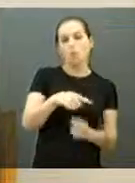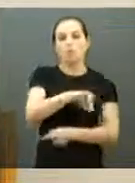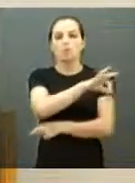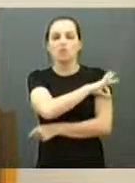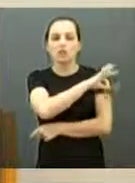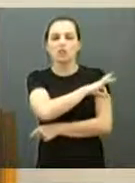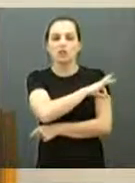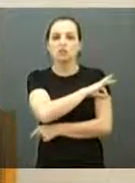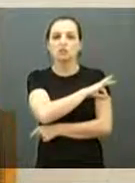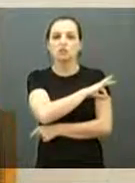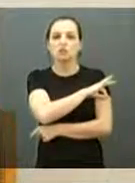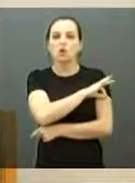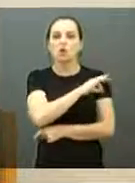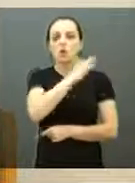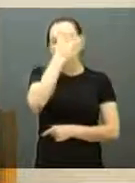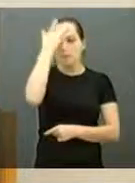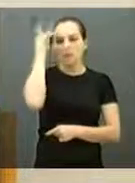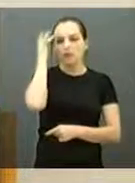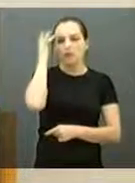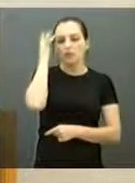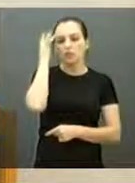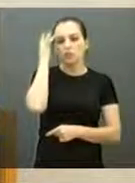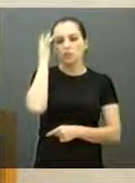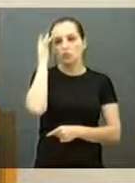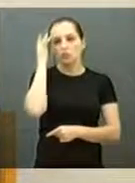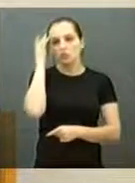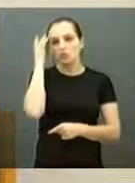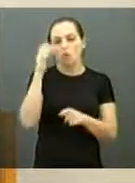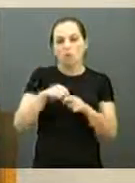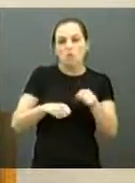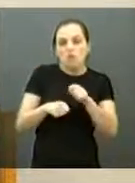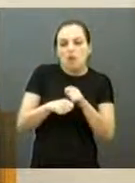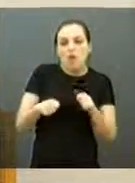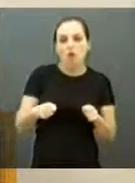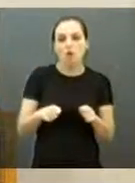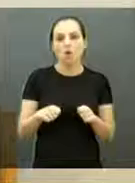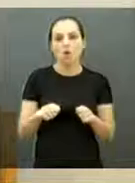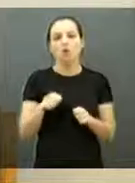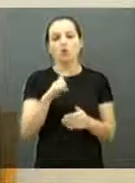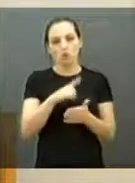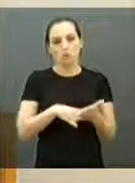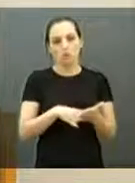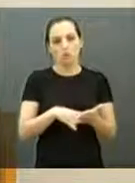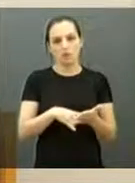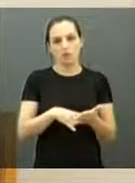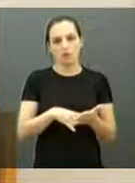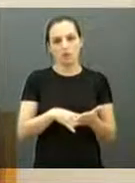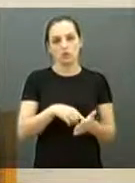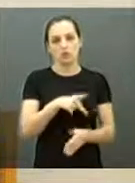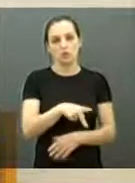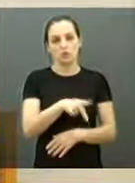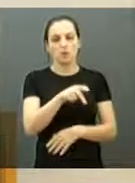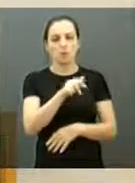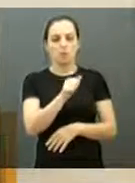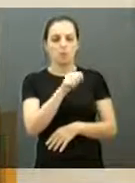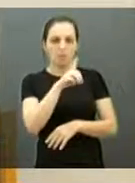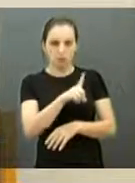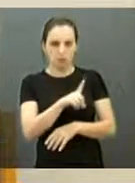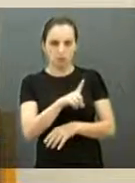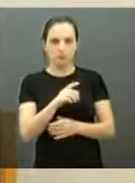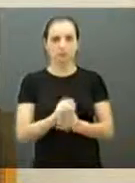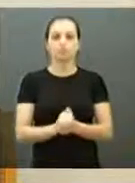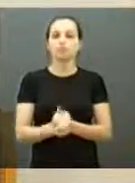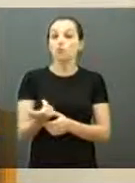prefeitura anulou o PAD, porque a pessoa que levantou o PAD rasurou o PAD, adulterou o PAD. O